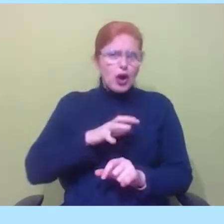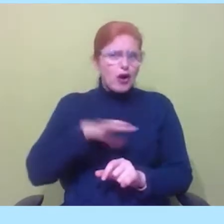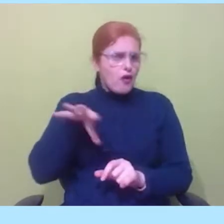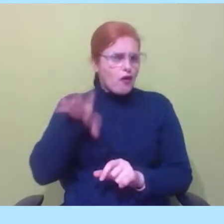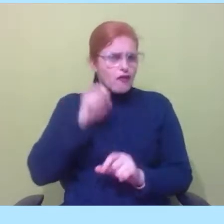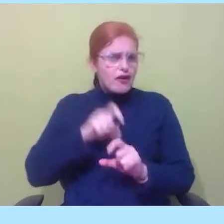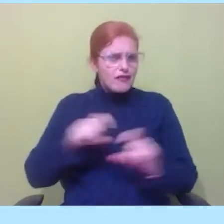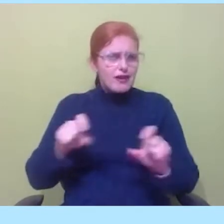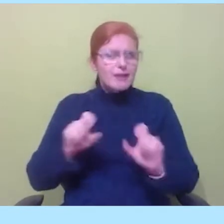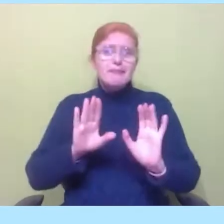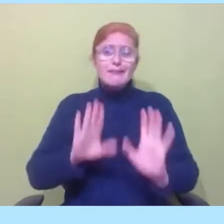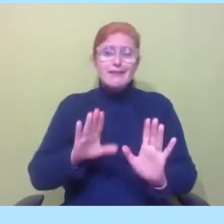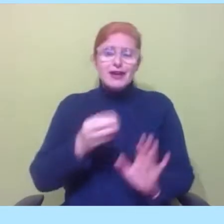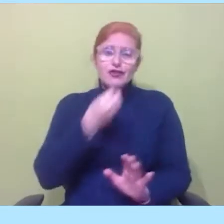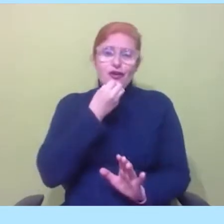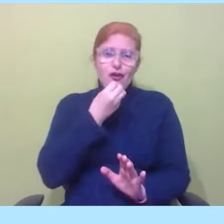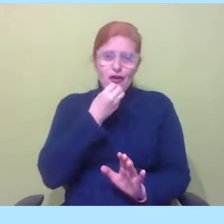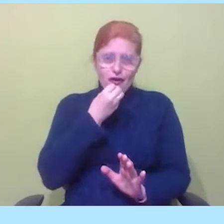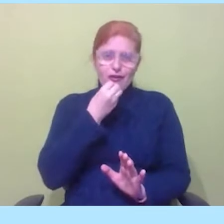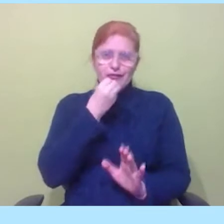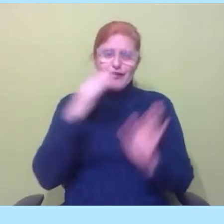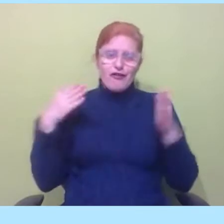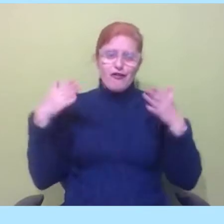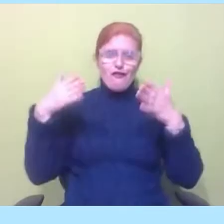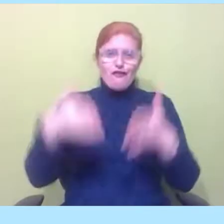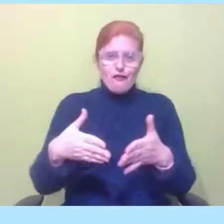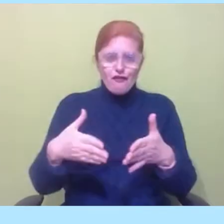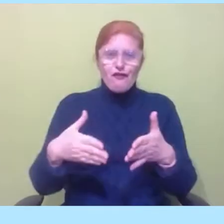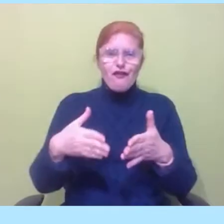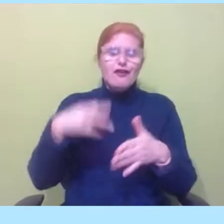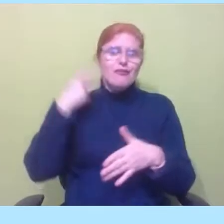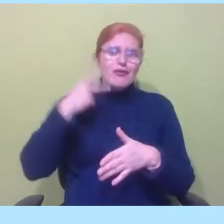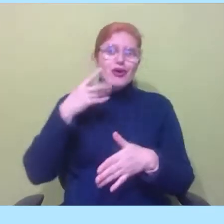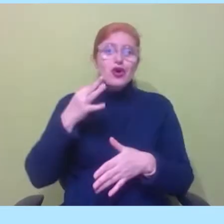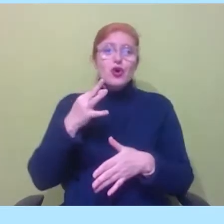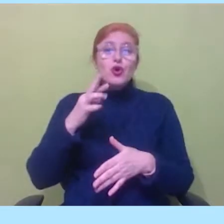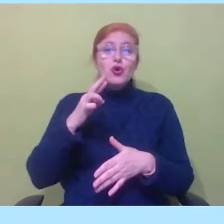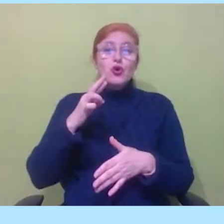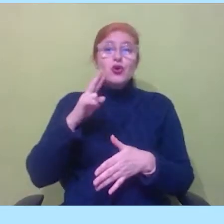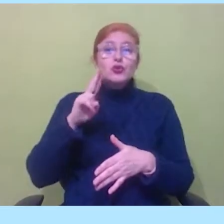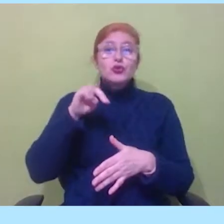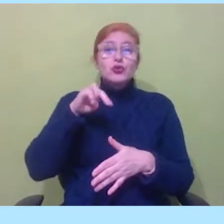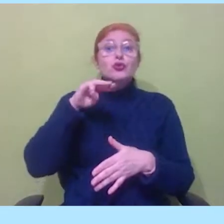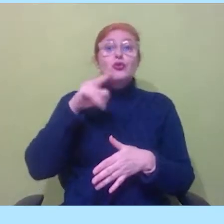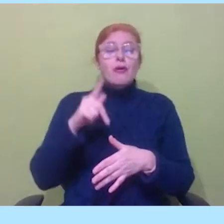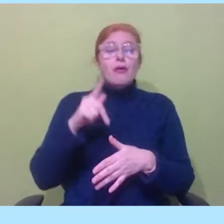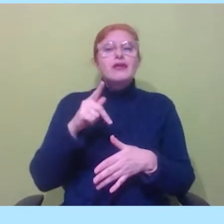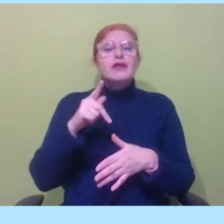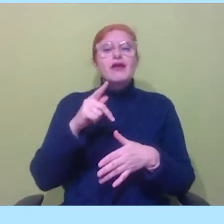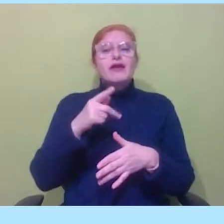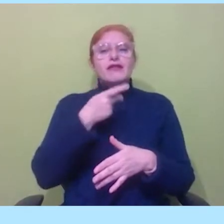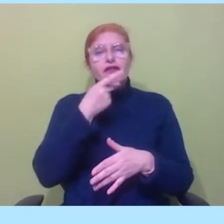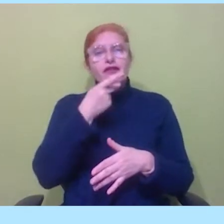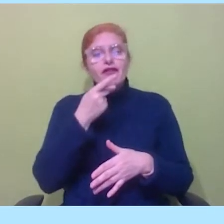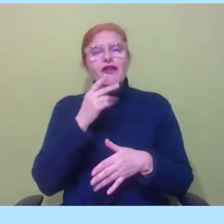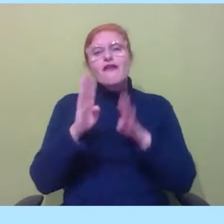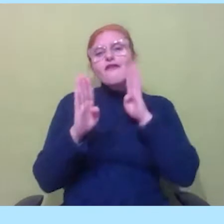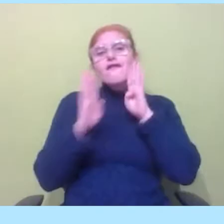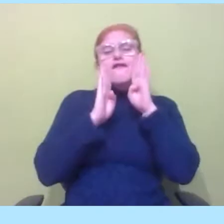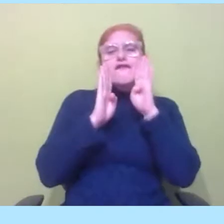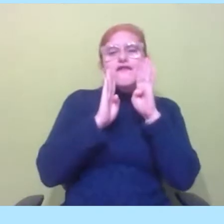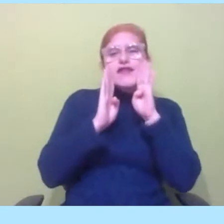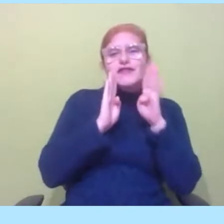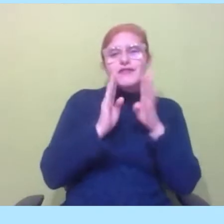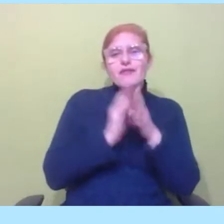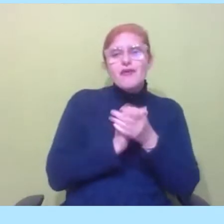né, político do Trump, que foi chamar o Zuckerberg e o Facebook como não